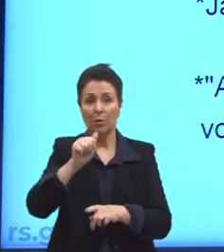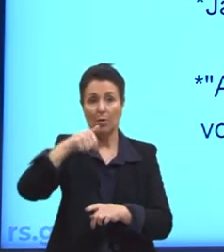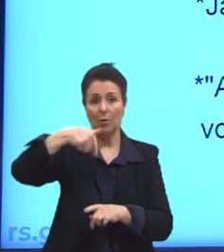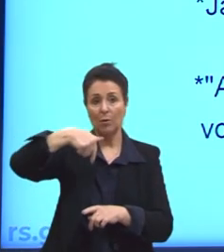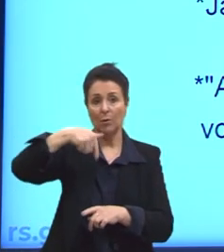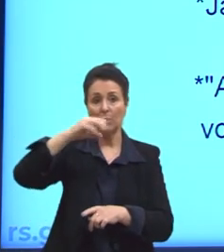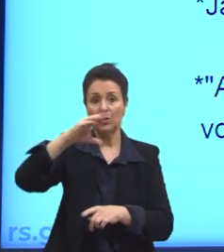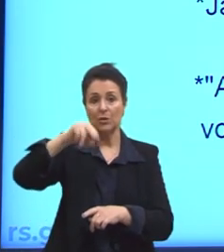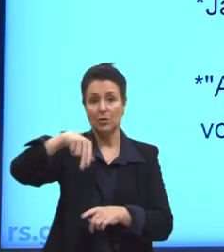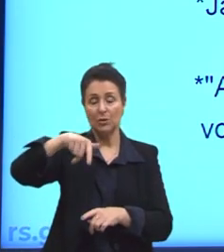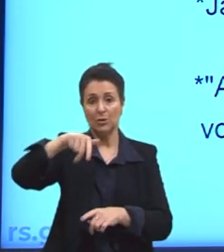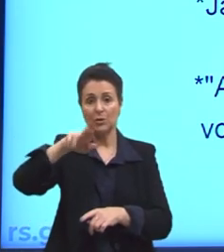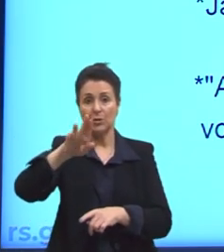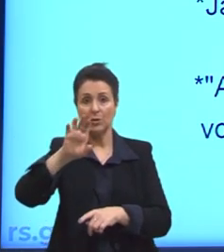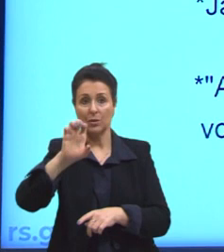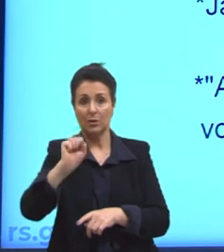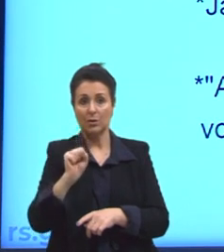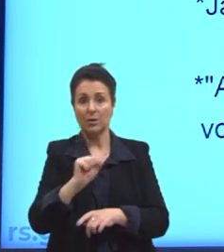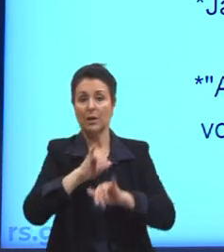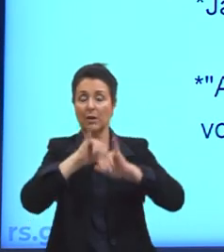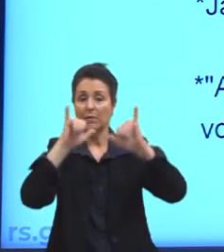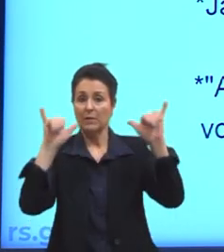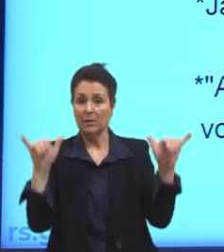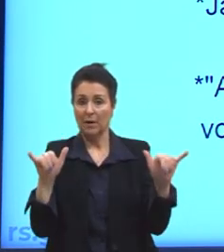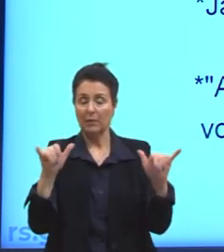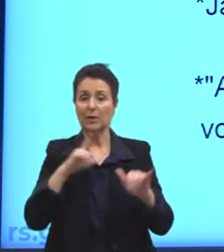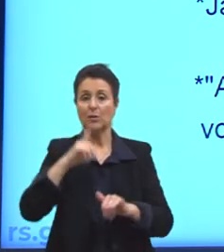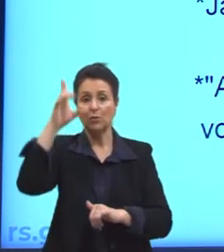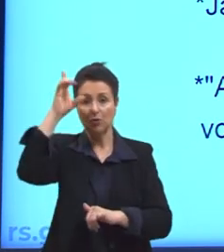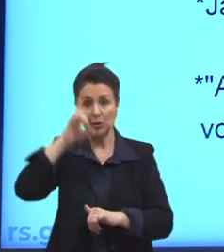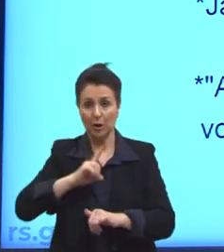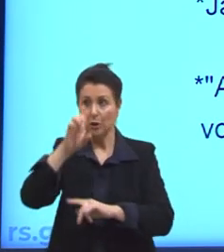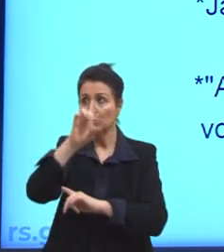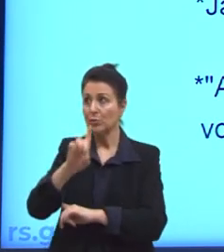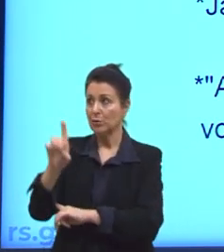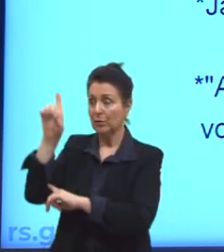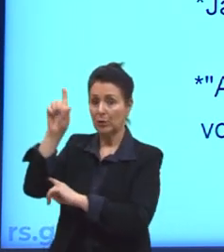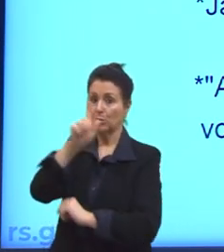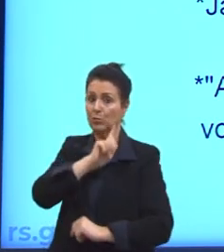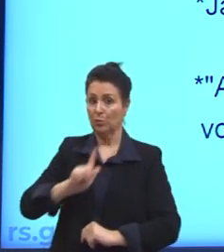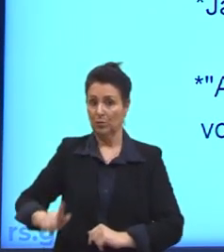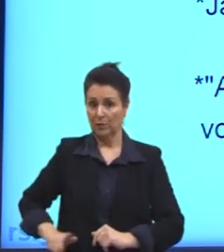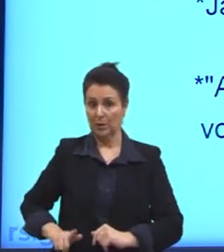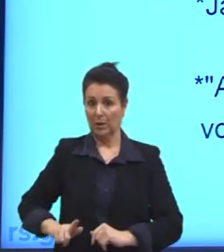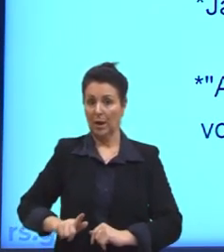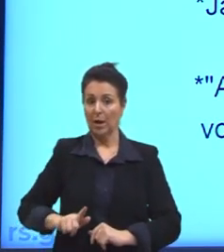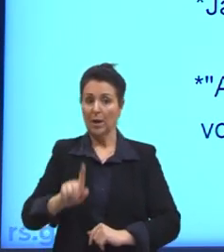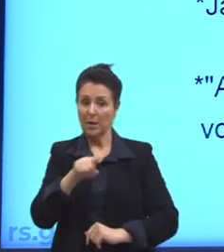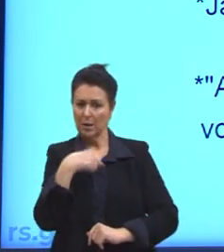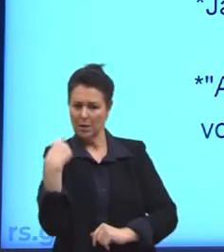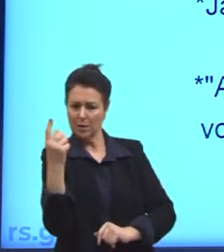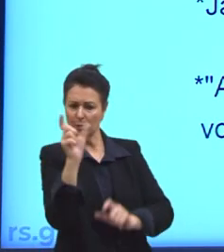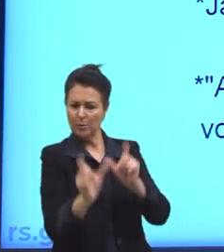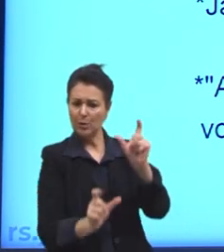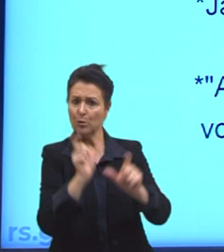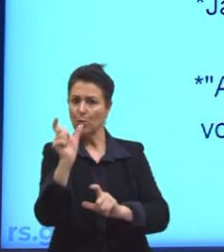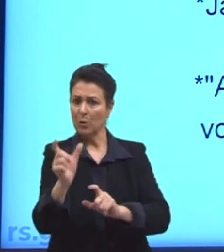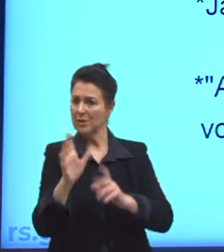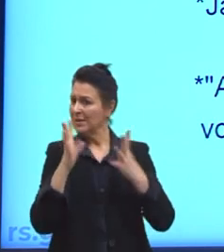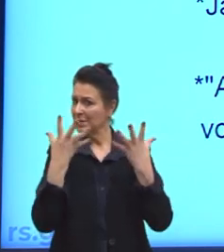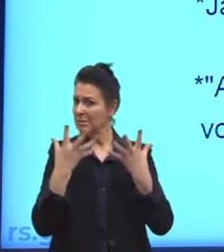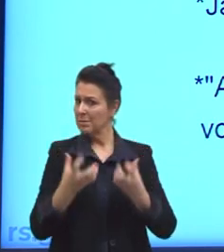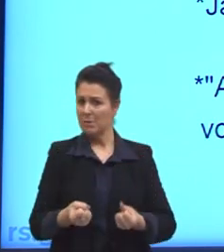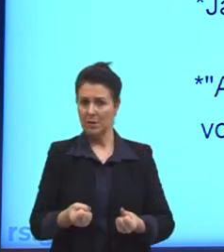assim o monarca possui o direito divino de governar e o súdito que se voltasse contra ele